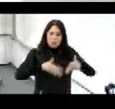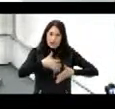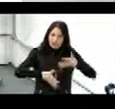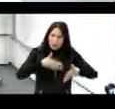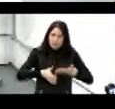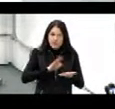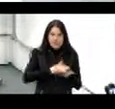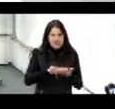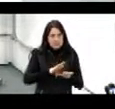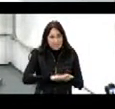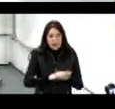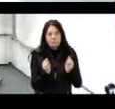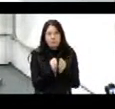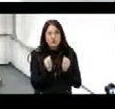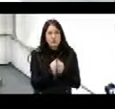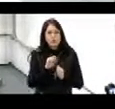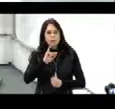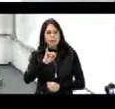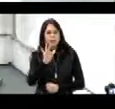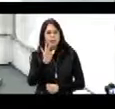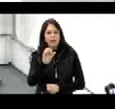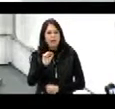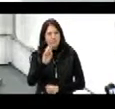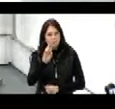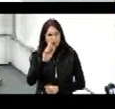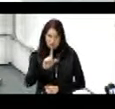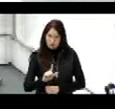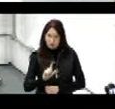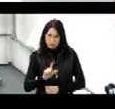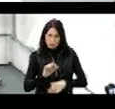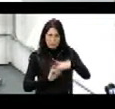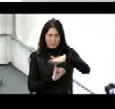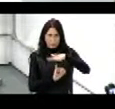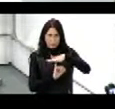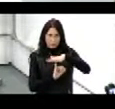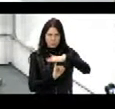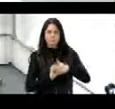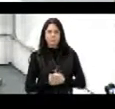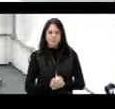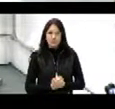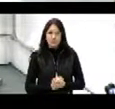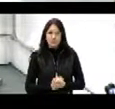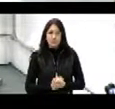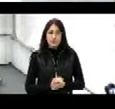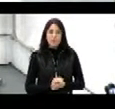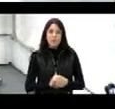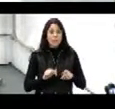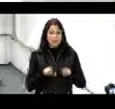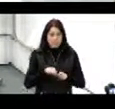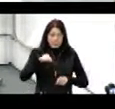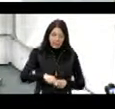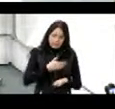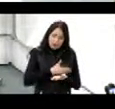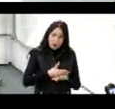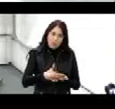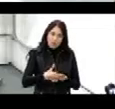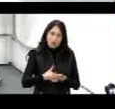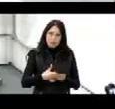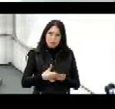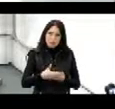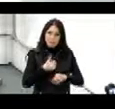E essa casa toda assinou uma moção de apoio para um curso de Libras, de tradutor e interpretação, de